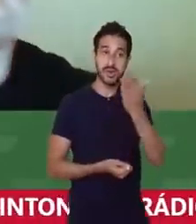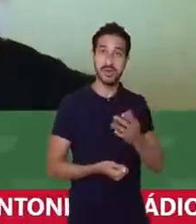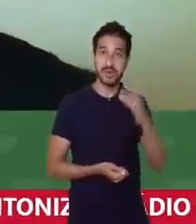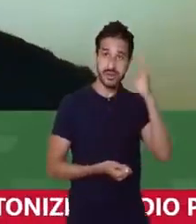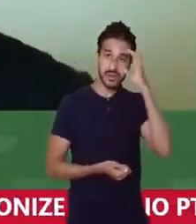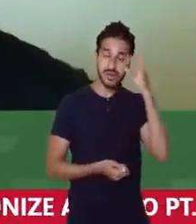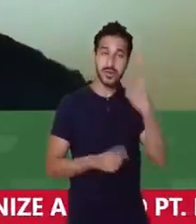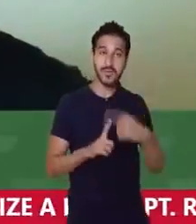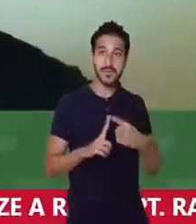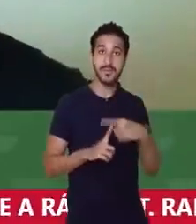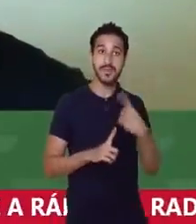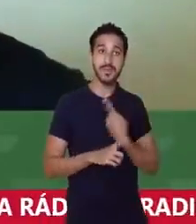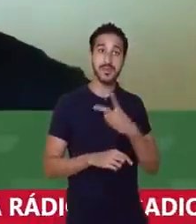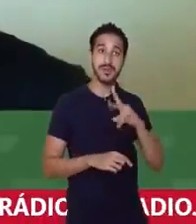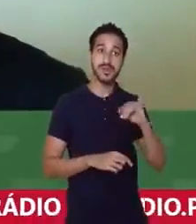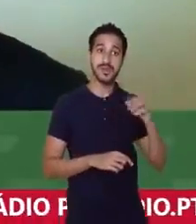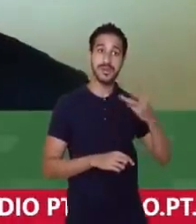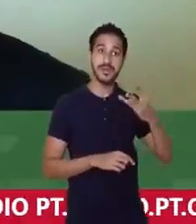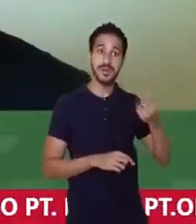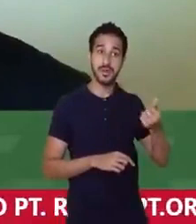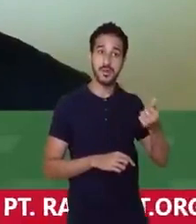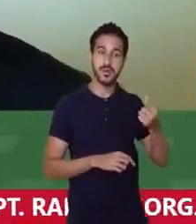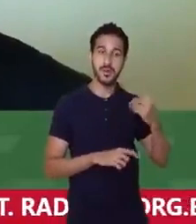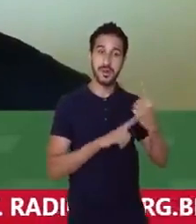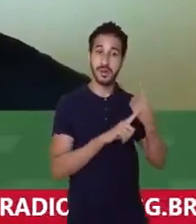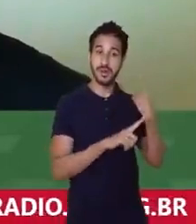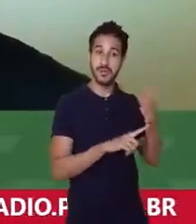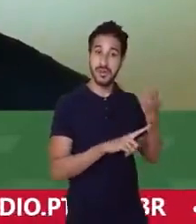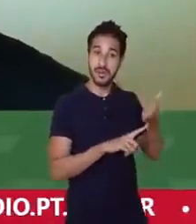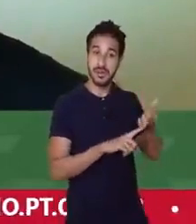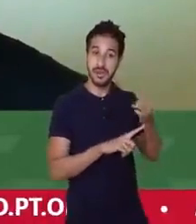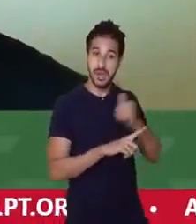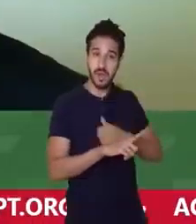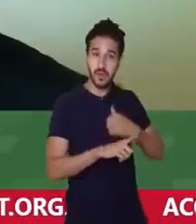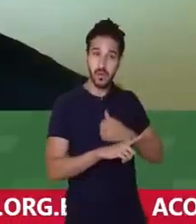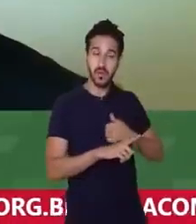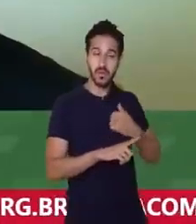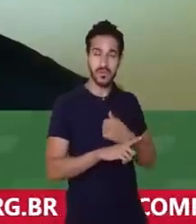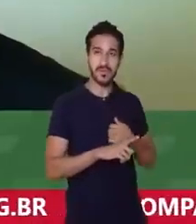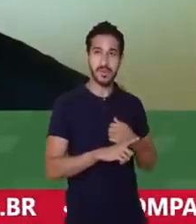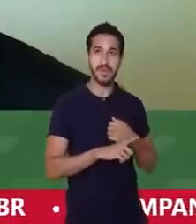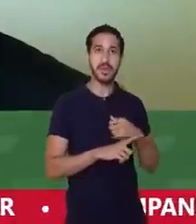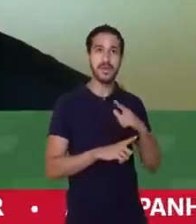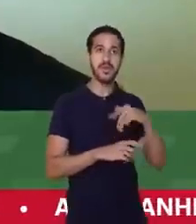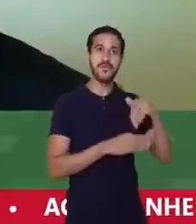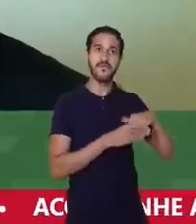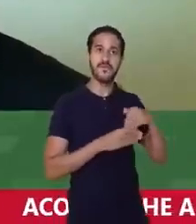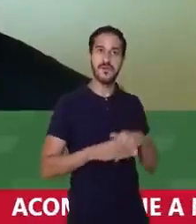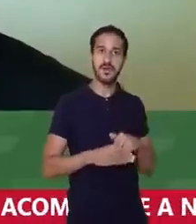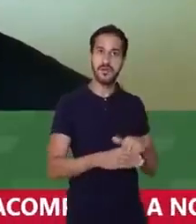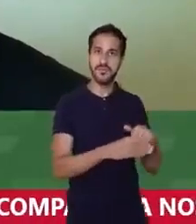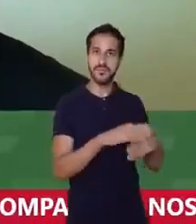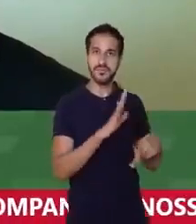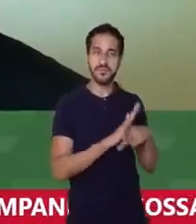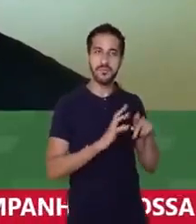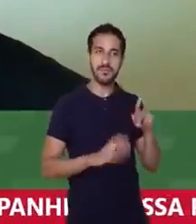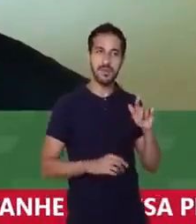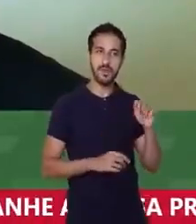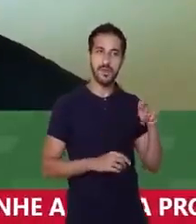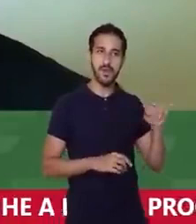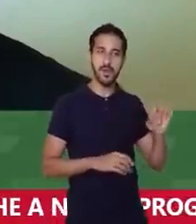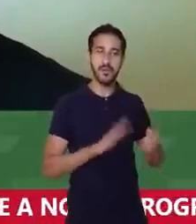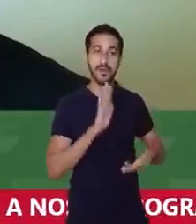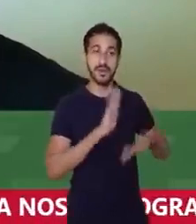Dilma, porque no dia 31, em 2016, de agosto de 2016, houve a votação do golpe,